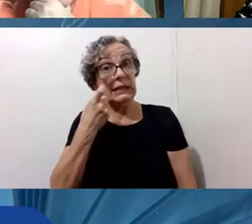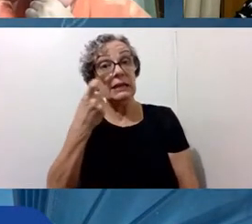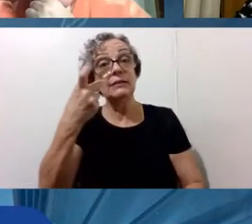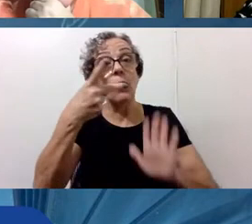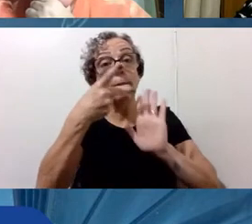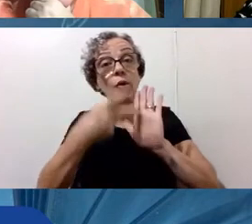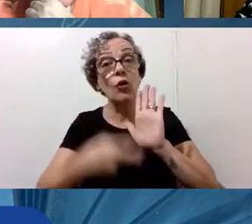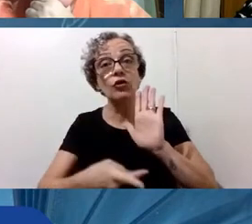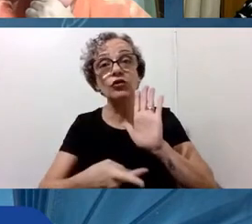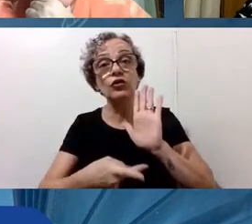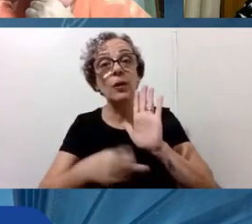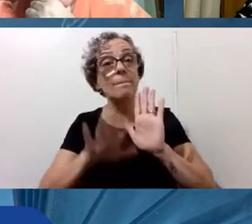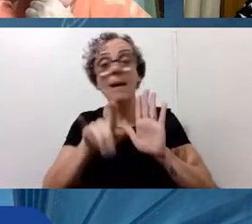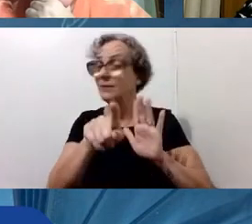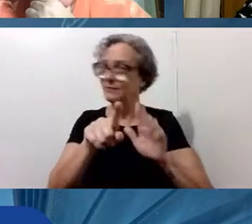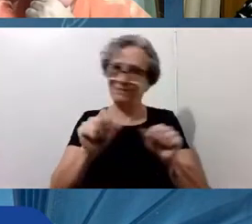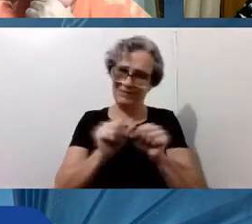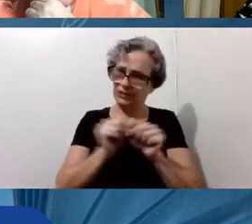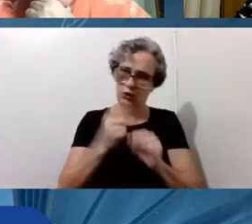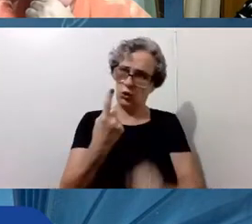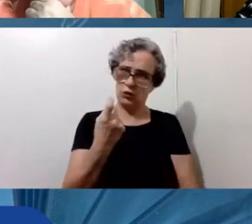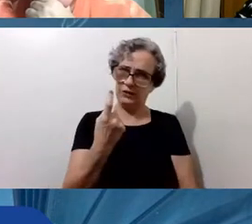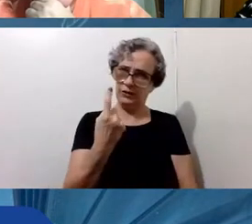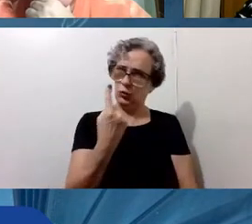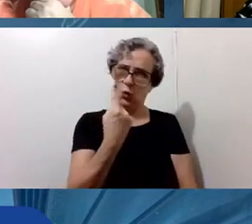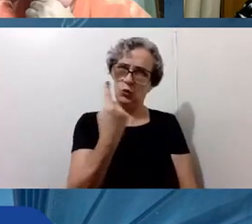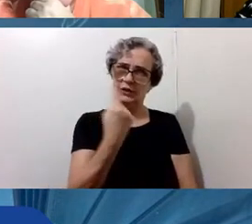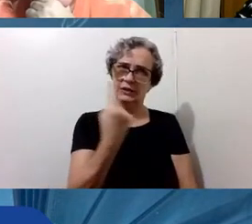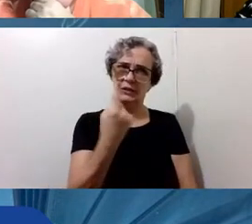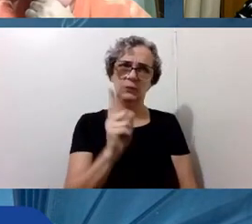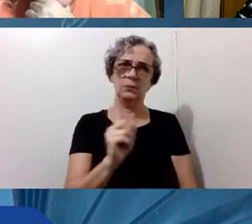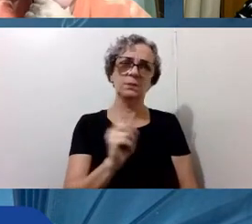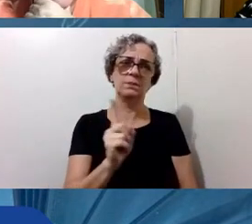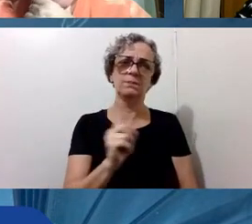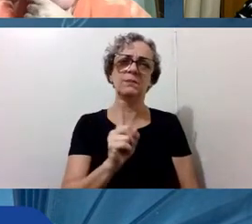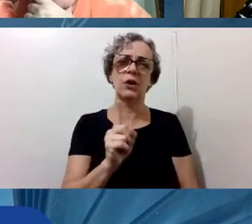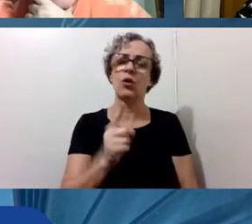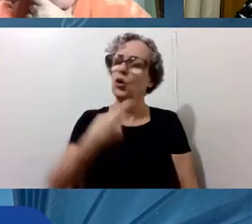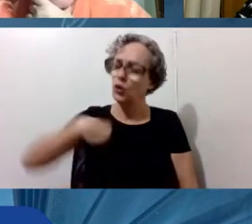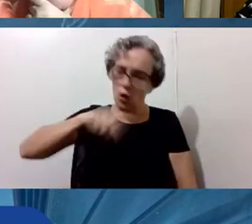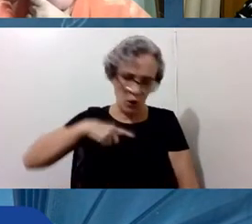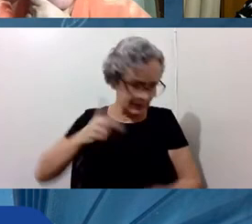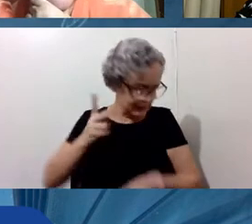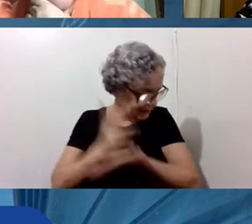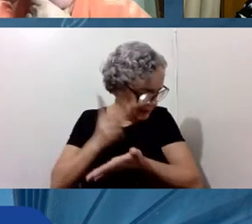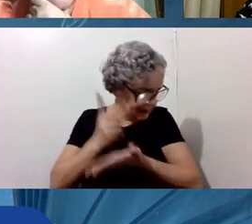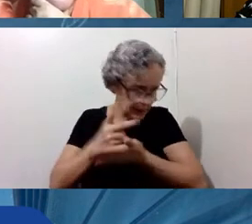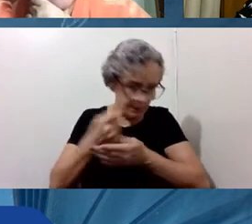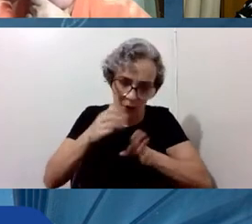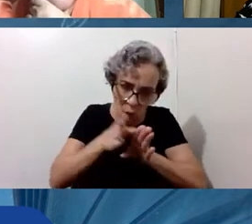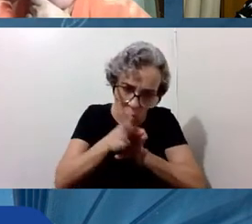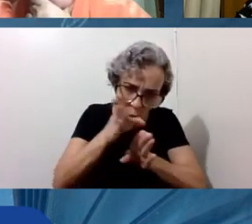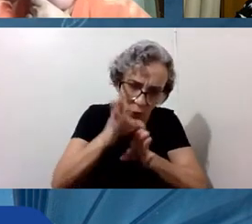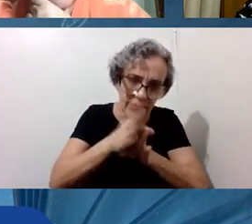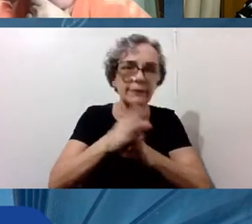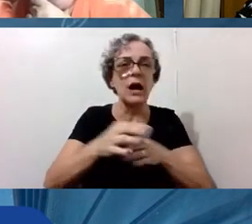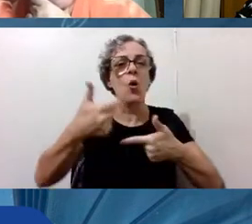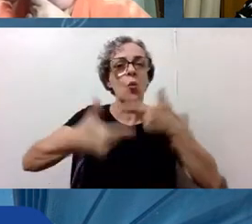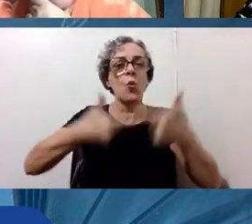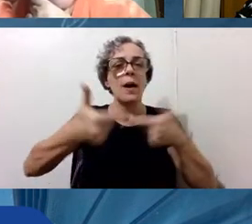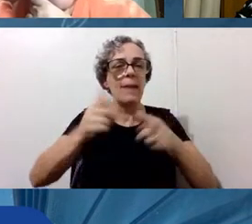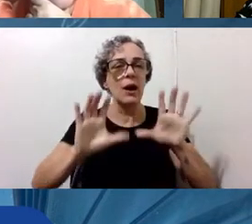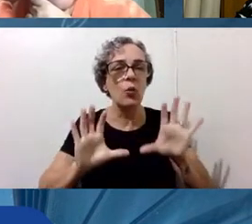não faça sozinho. Nós sempre orientamos para o trabalho em conjunto, que nós